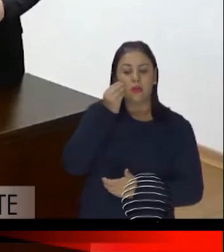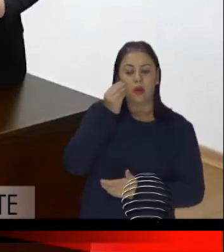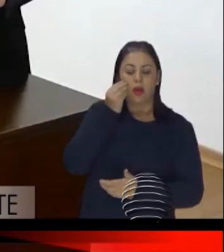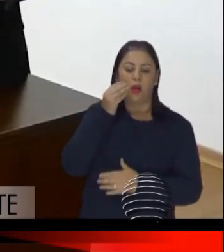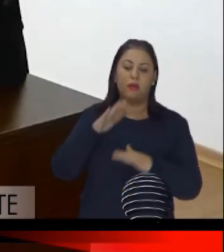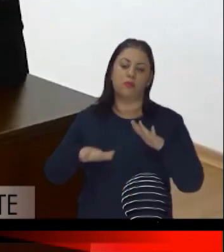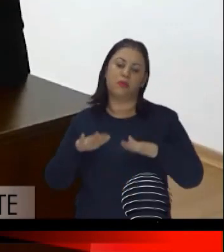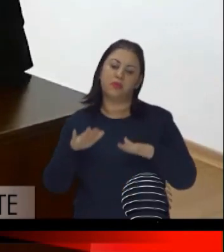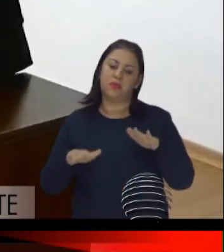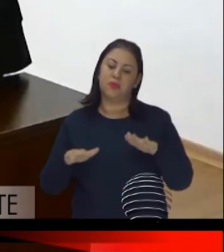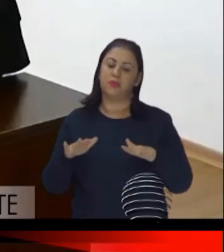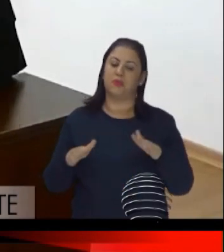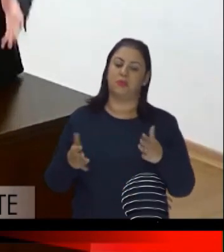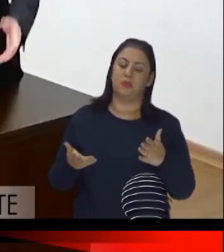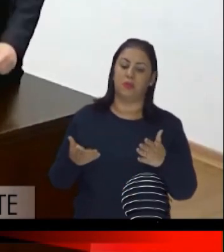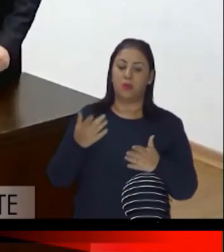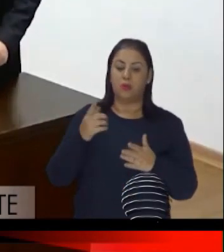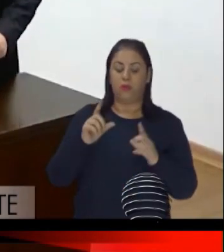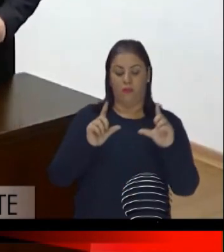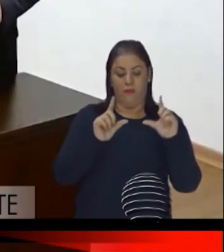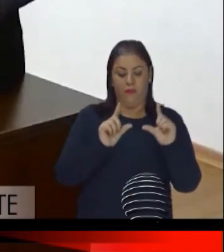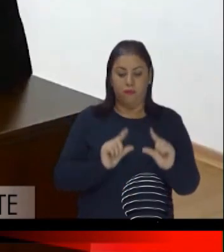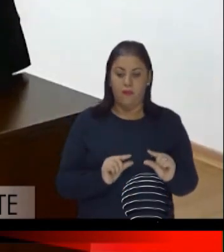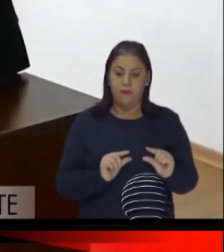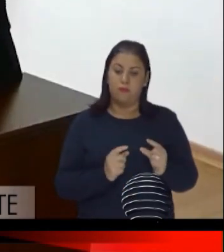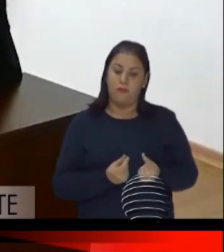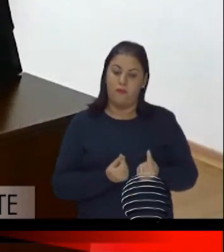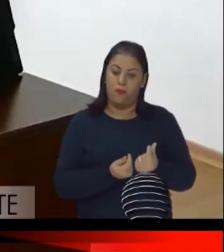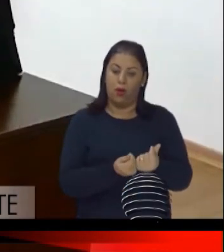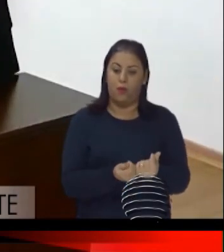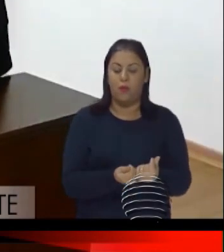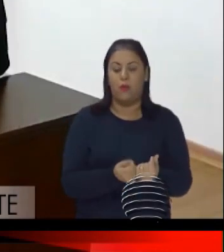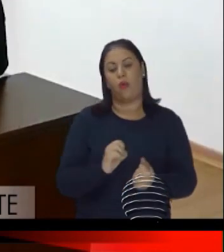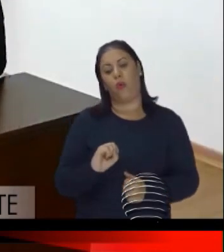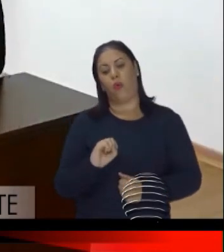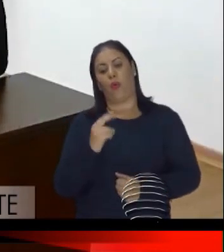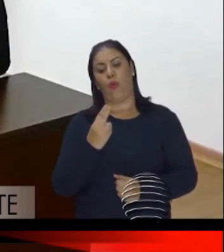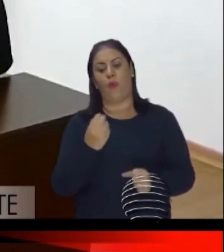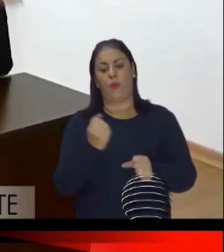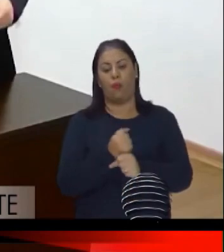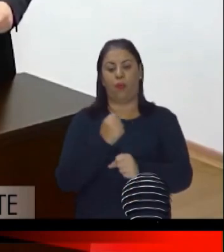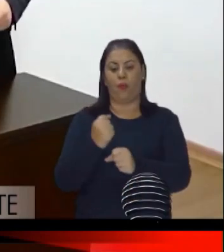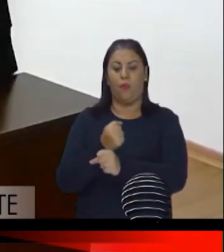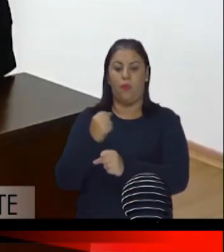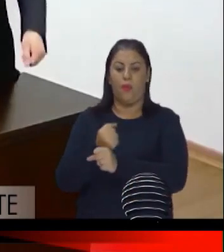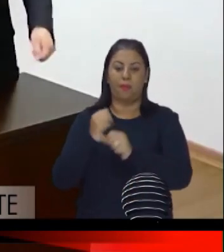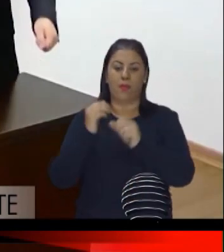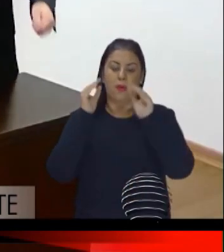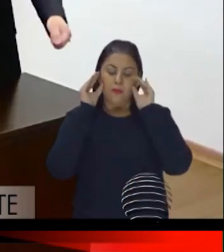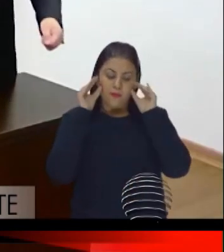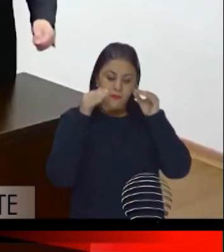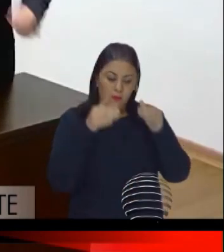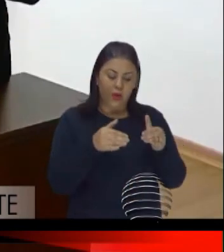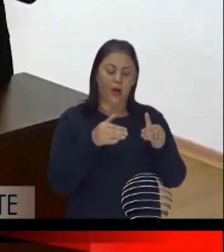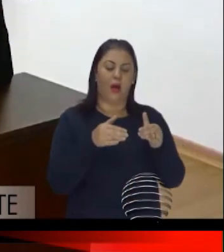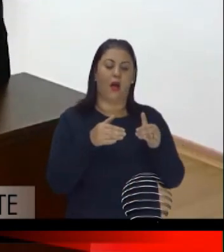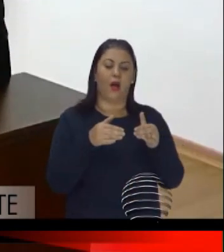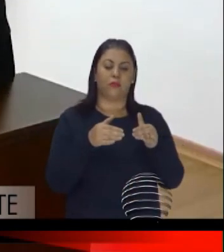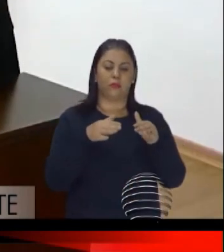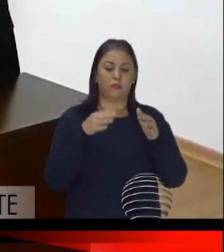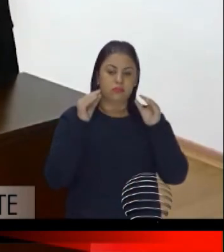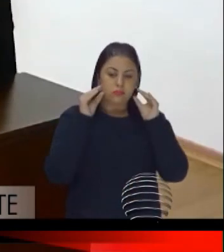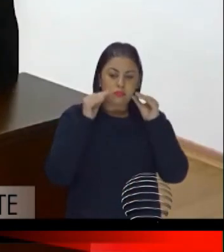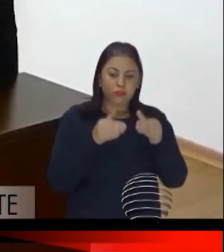talvez, um valor menor, obras que sejam destinadas a uma finalidade para